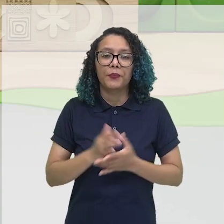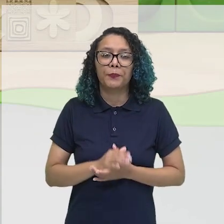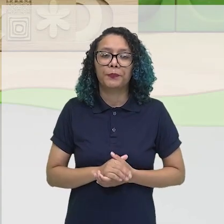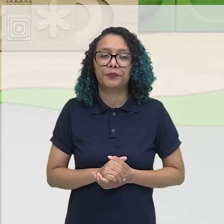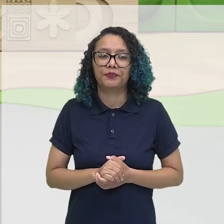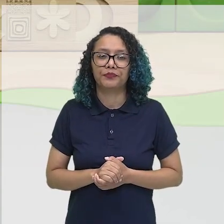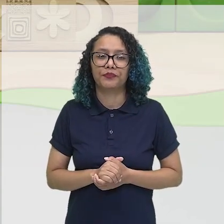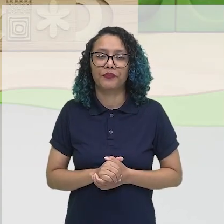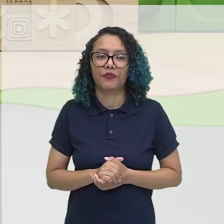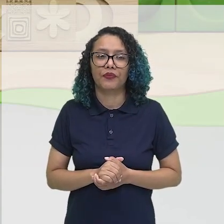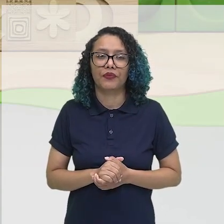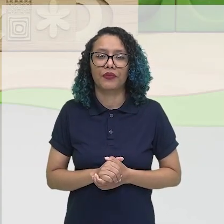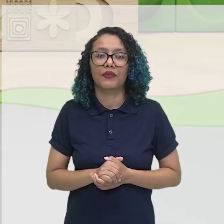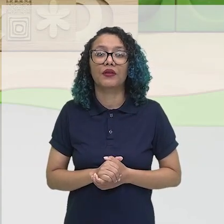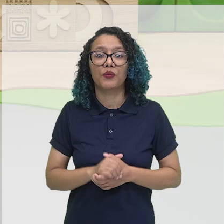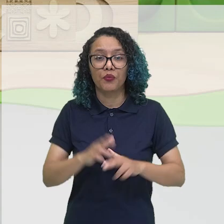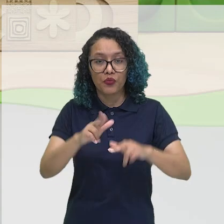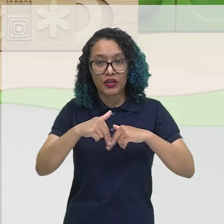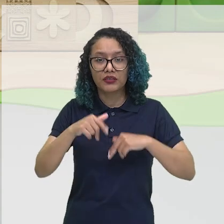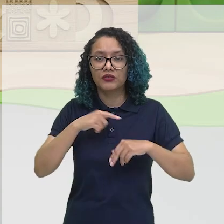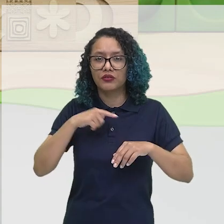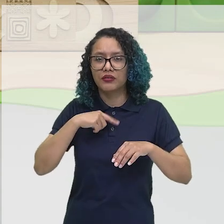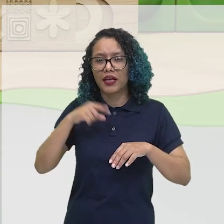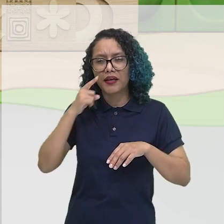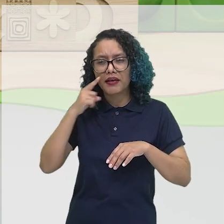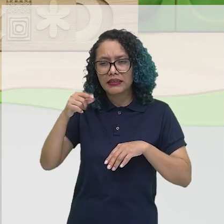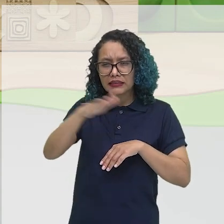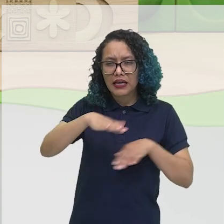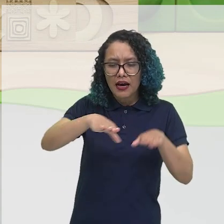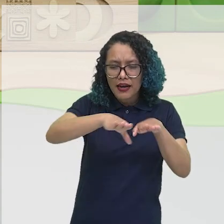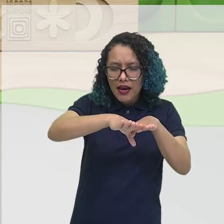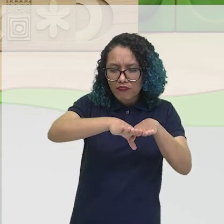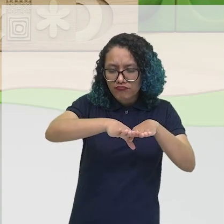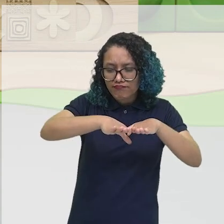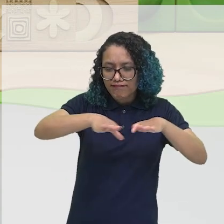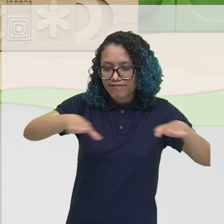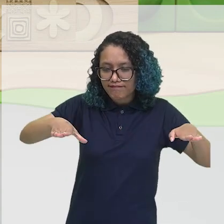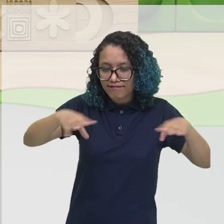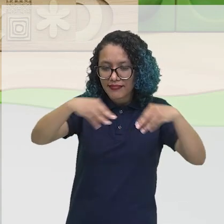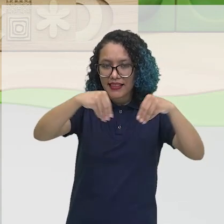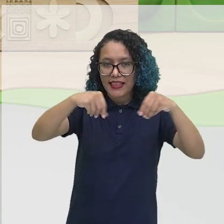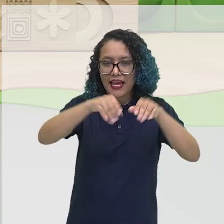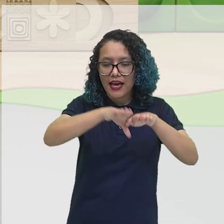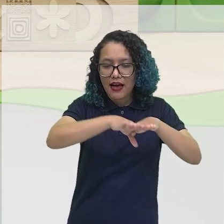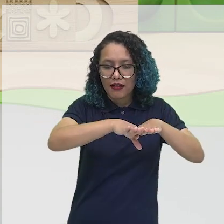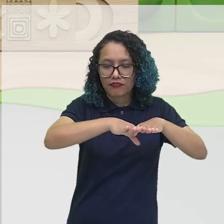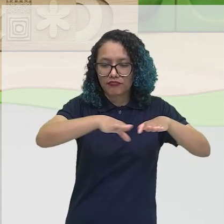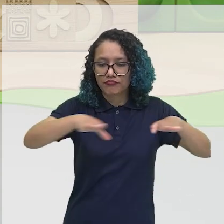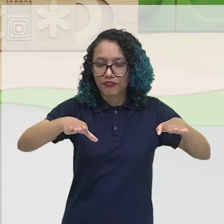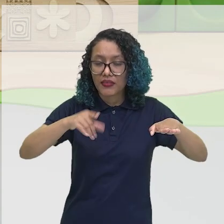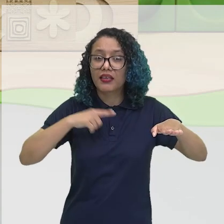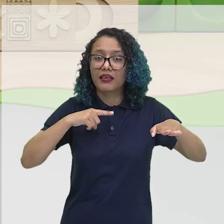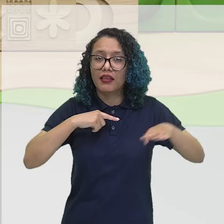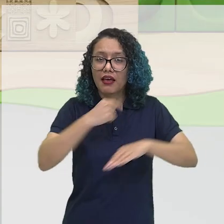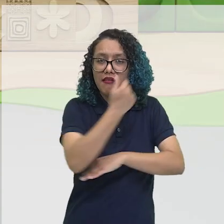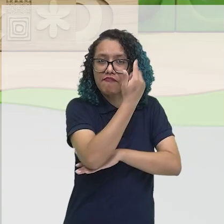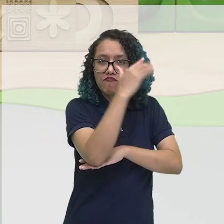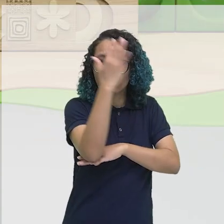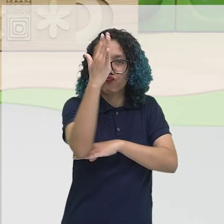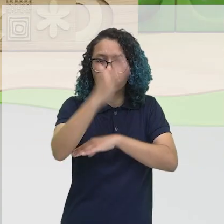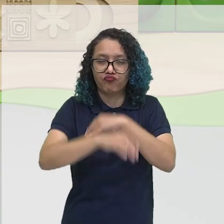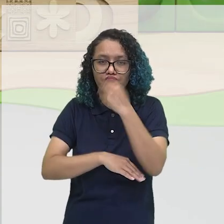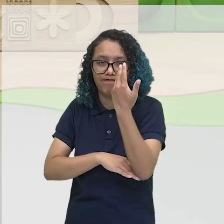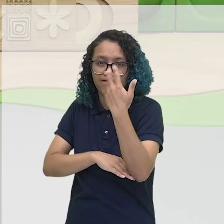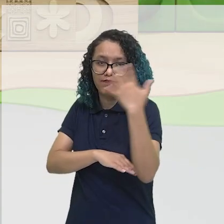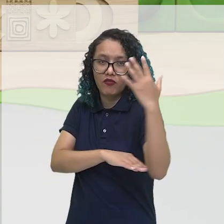que haja o surgimento dessa planície, que é uma área plana, coberta pela nossa